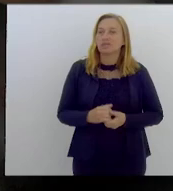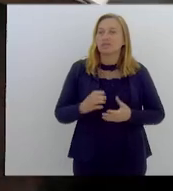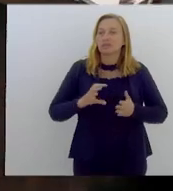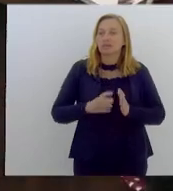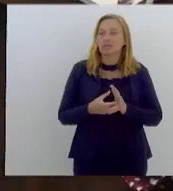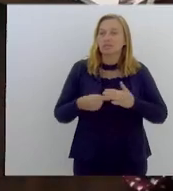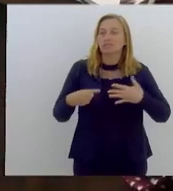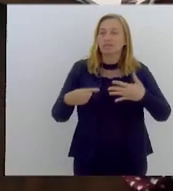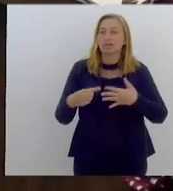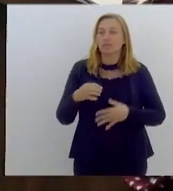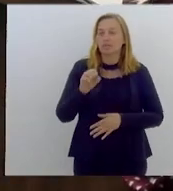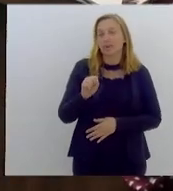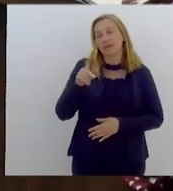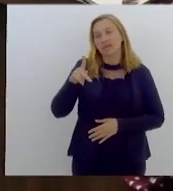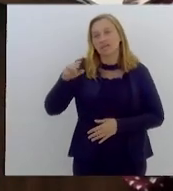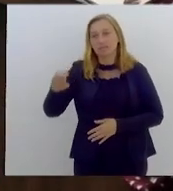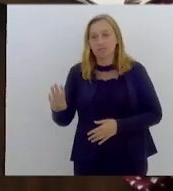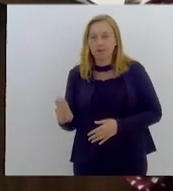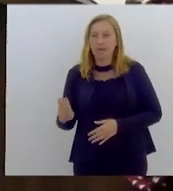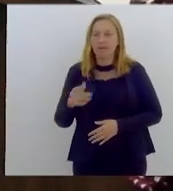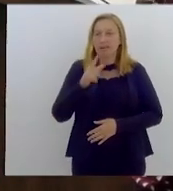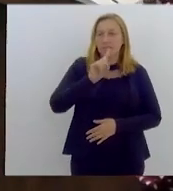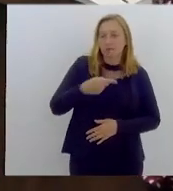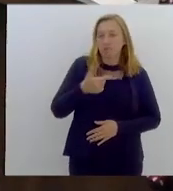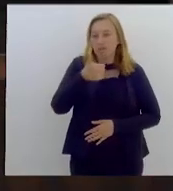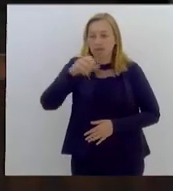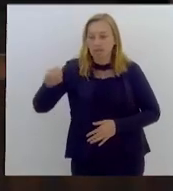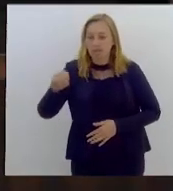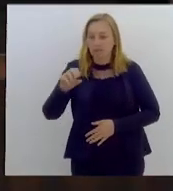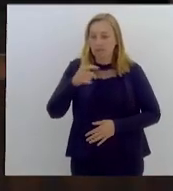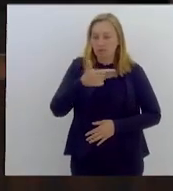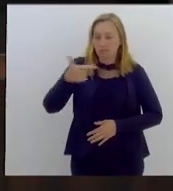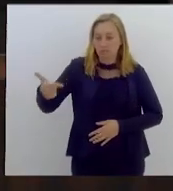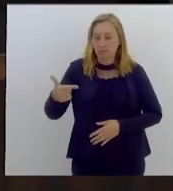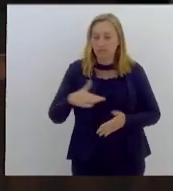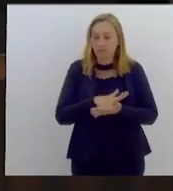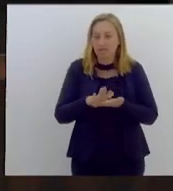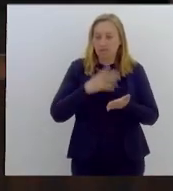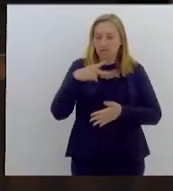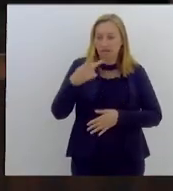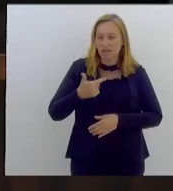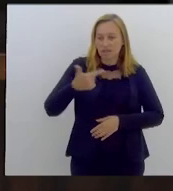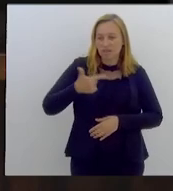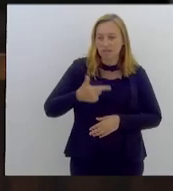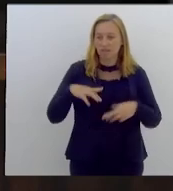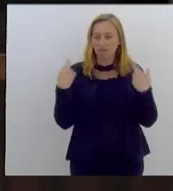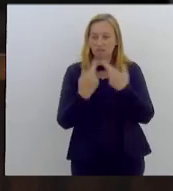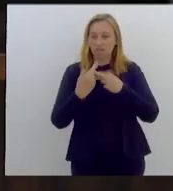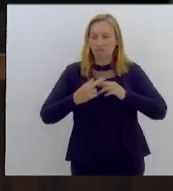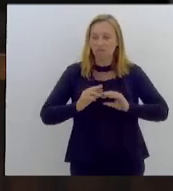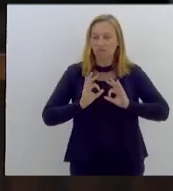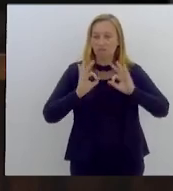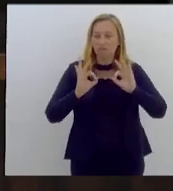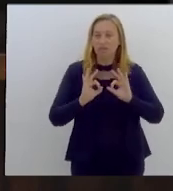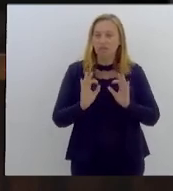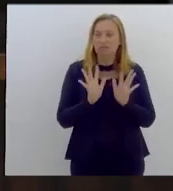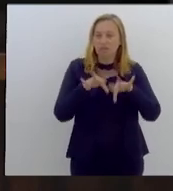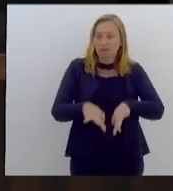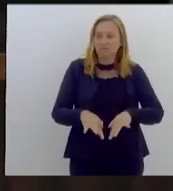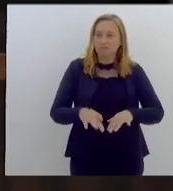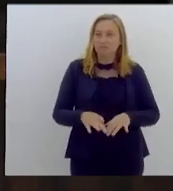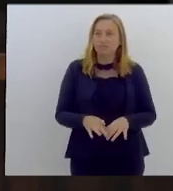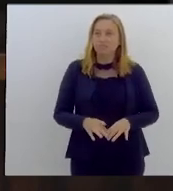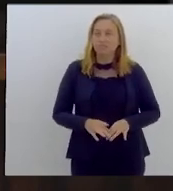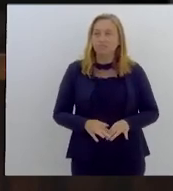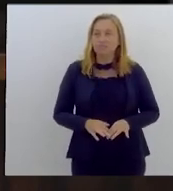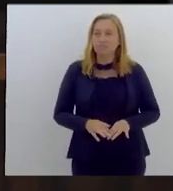PSB, abstenção, projeto de resolução 1500 de 2022. Ok. Nada mais a tratar na segunda sessão extraordinária, mesmo está encerrado.